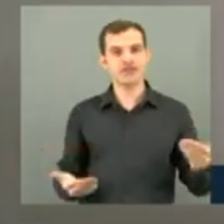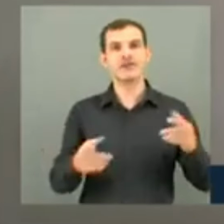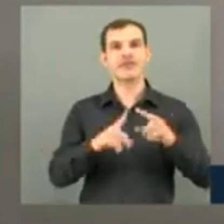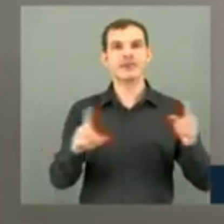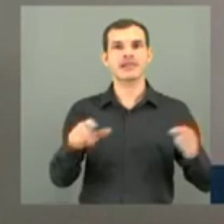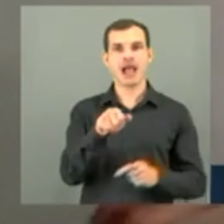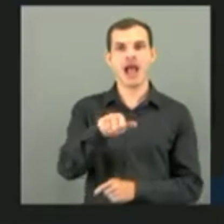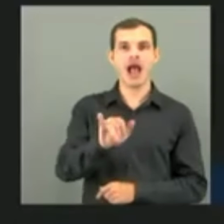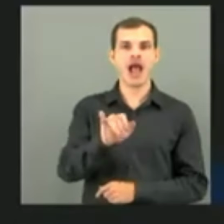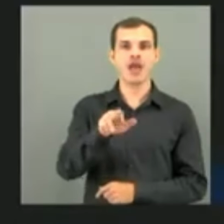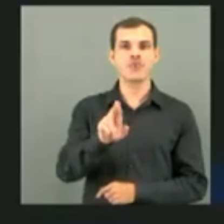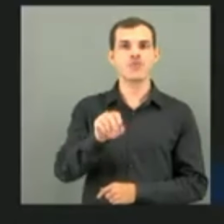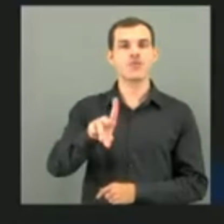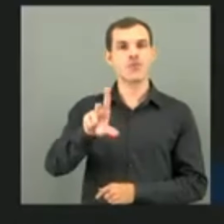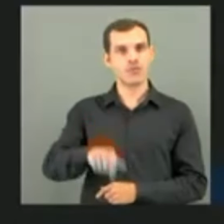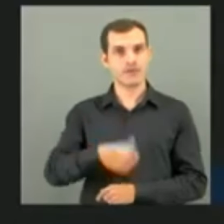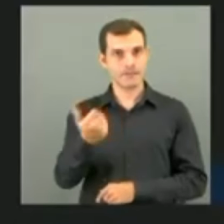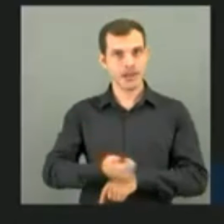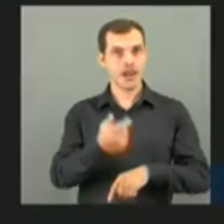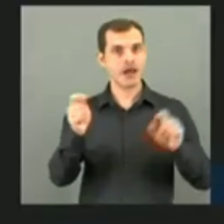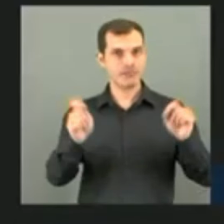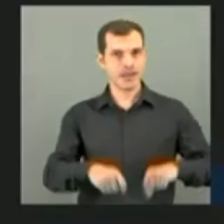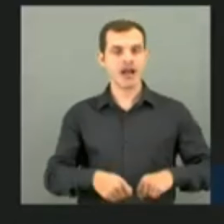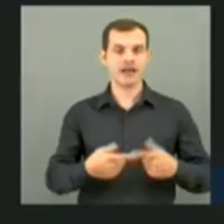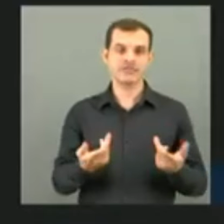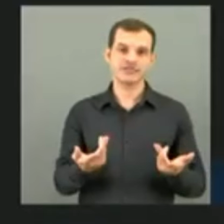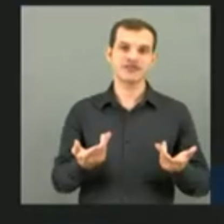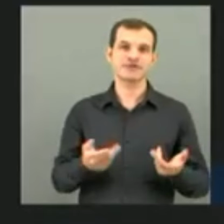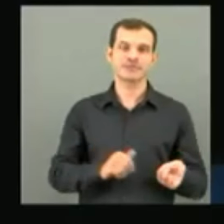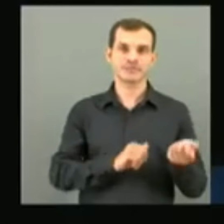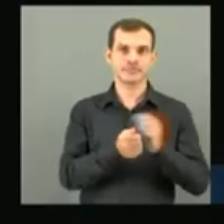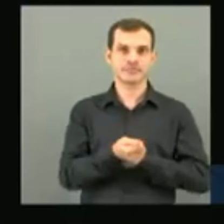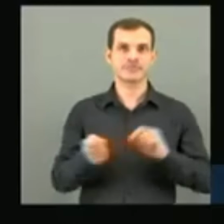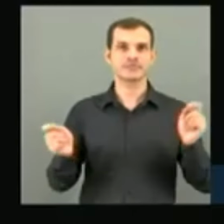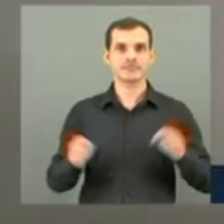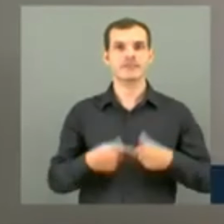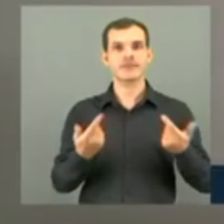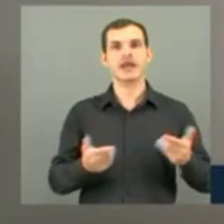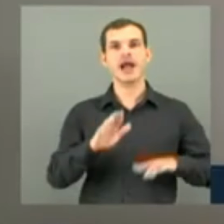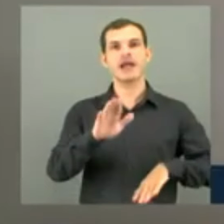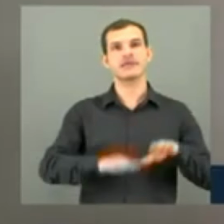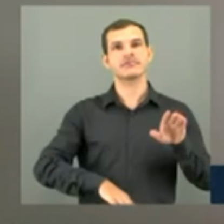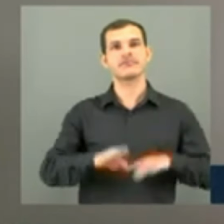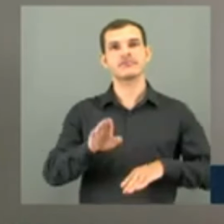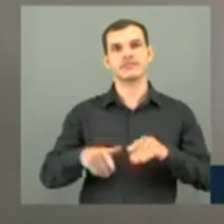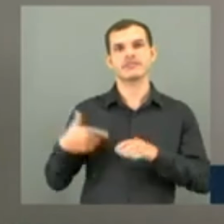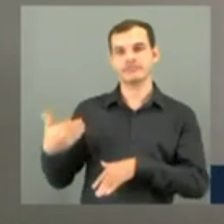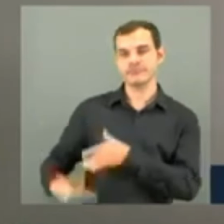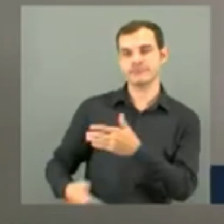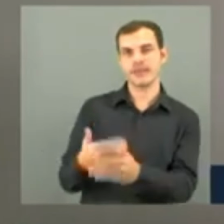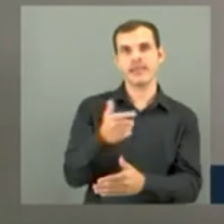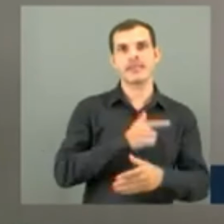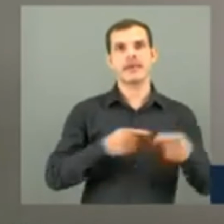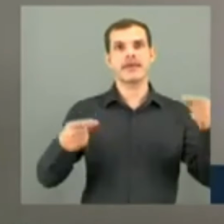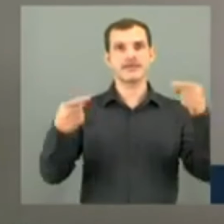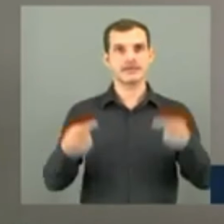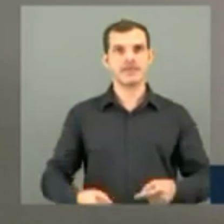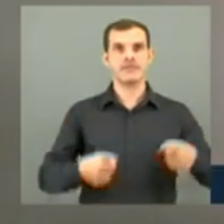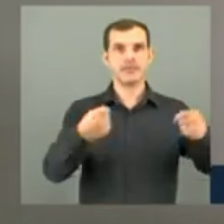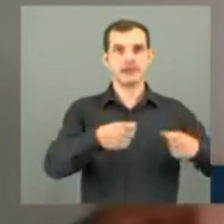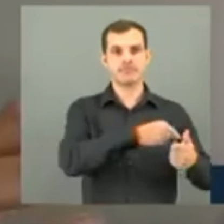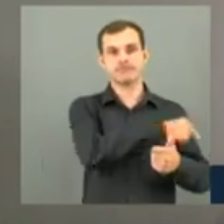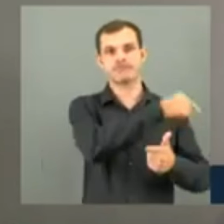ser adequado, né, 15 mas, segundos. Muitas vezes esse processo ele pode trazer desafios, a necessidade